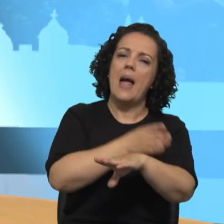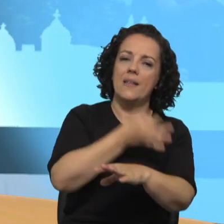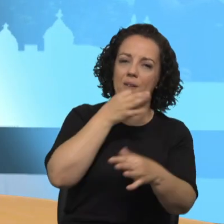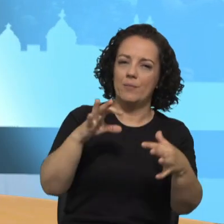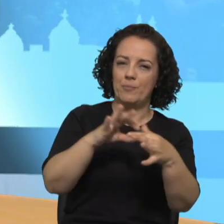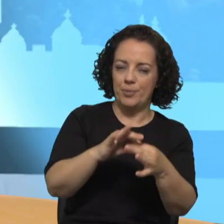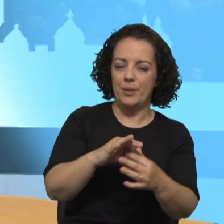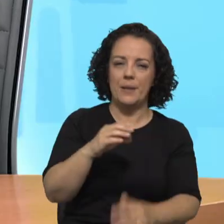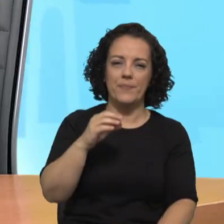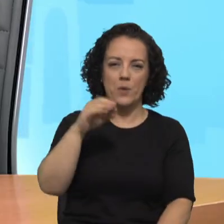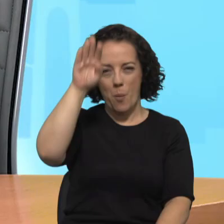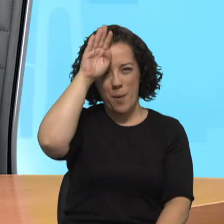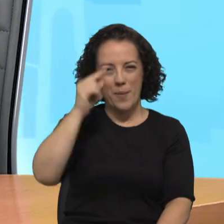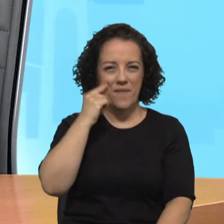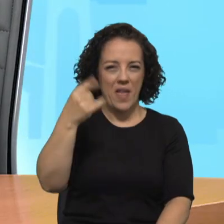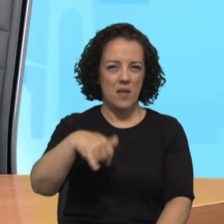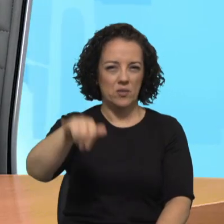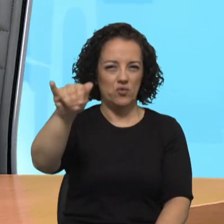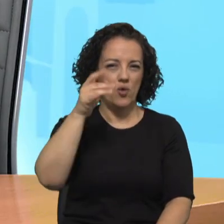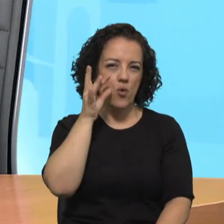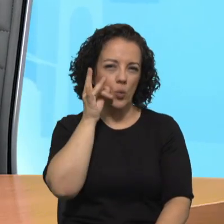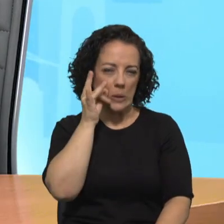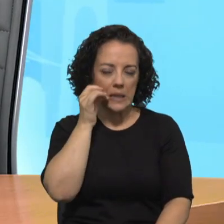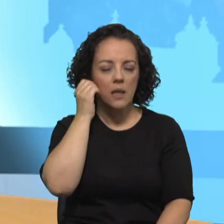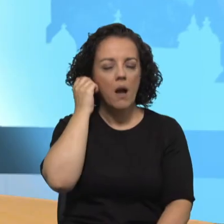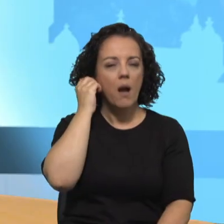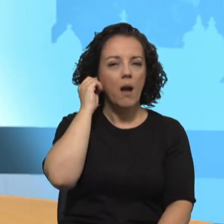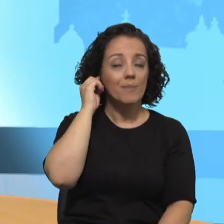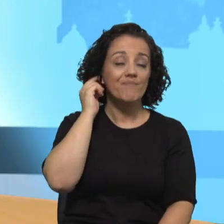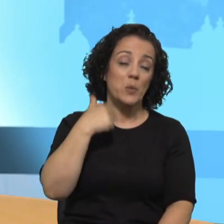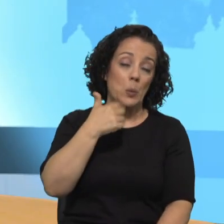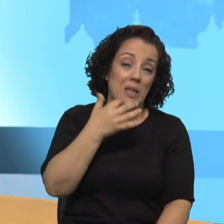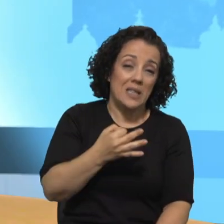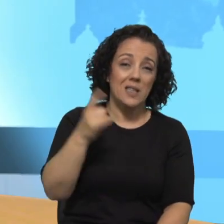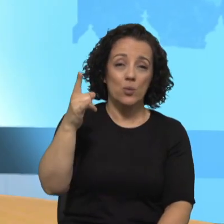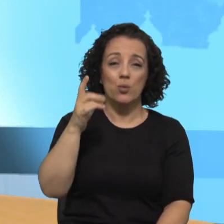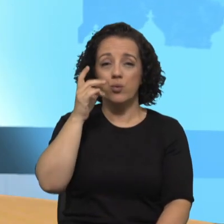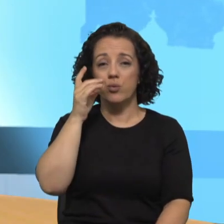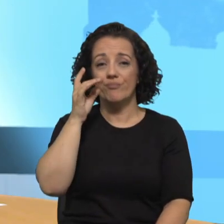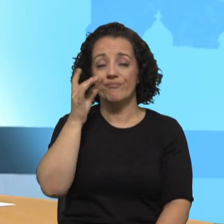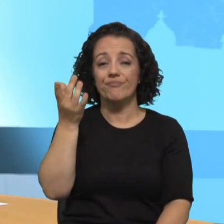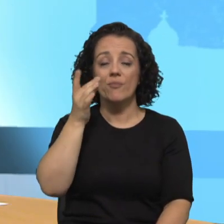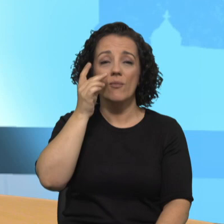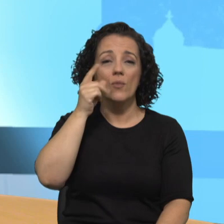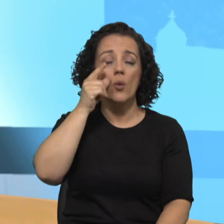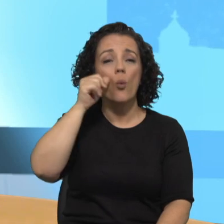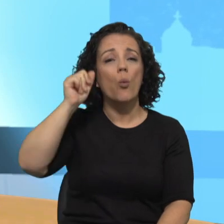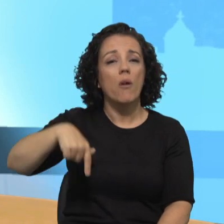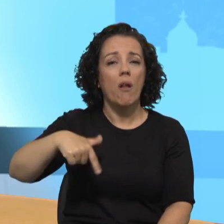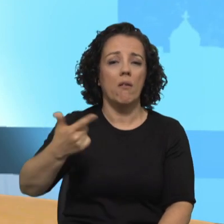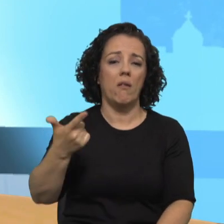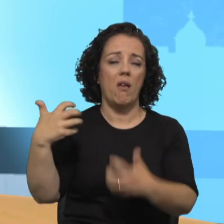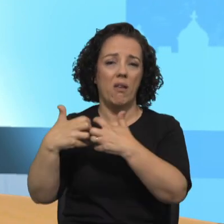Papa à Hungria. Acredito que a guerra na Ucrânia acabou por ser um tema dominante e é uma